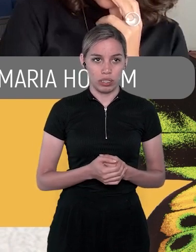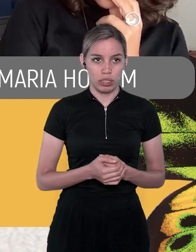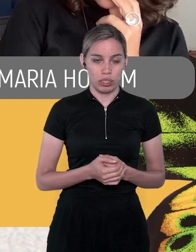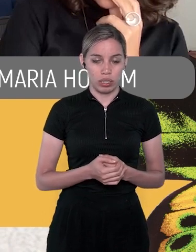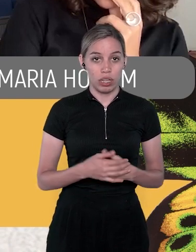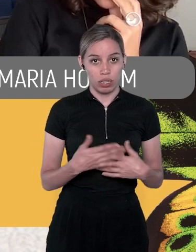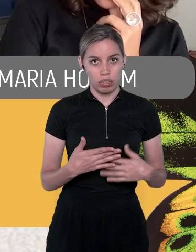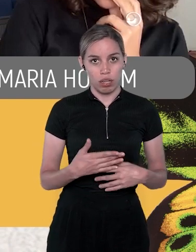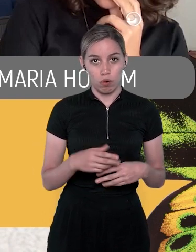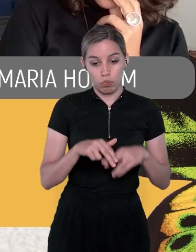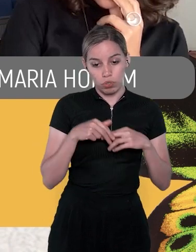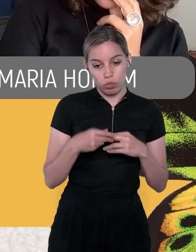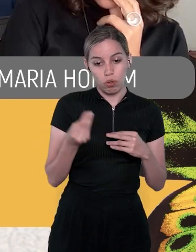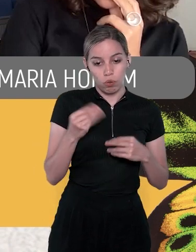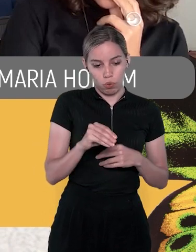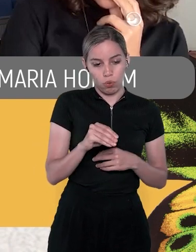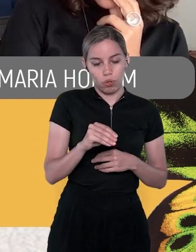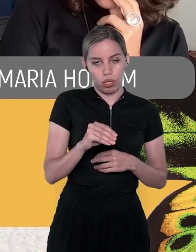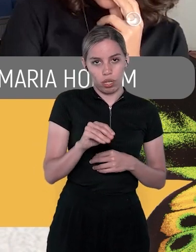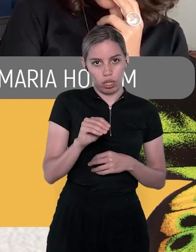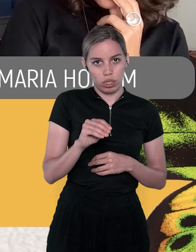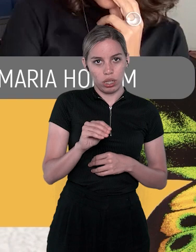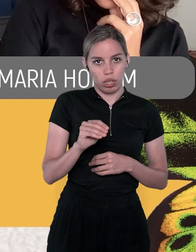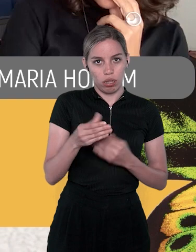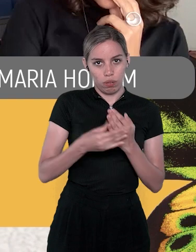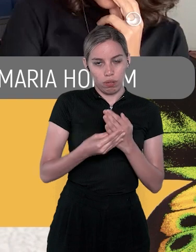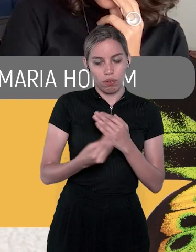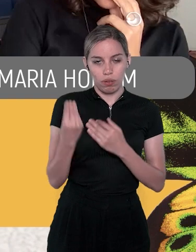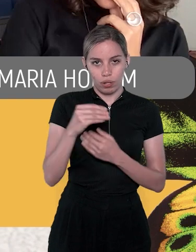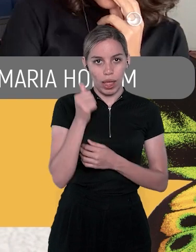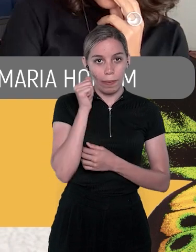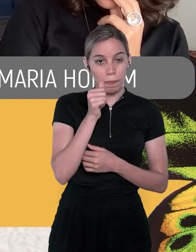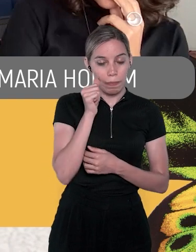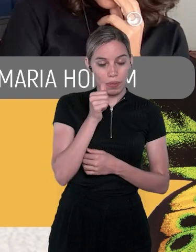Aí eu realmente introduzi a menina por uma outra razão. A menina,